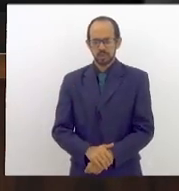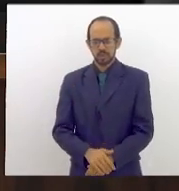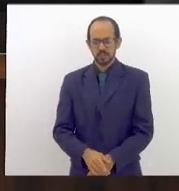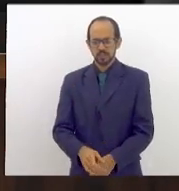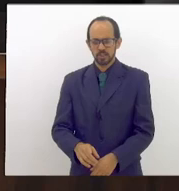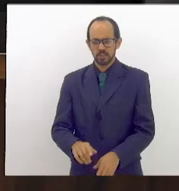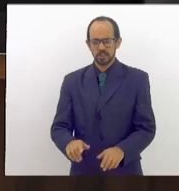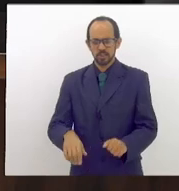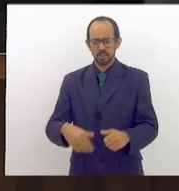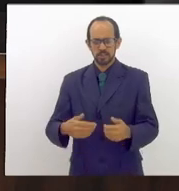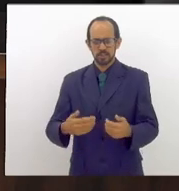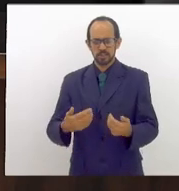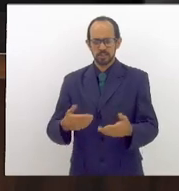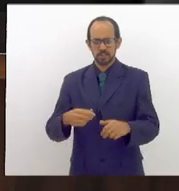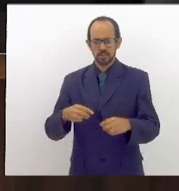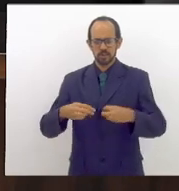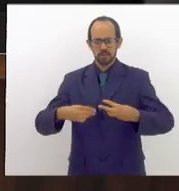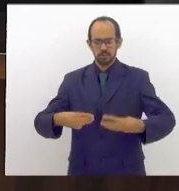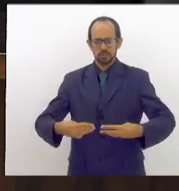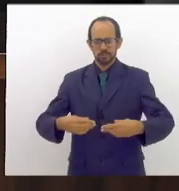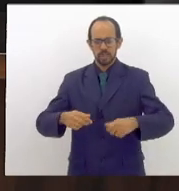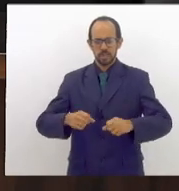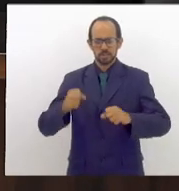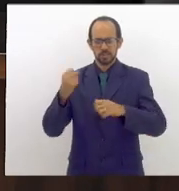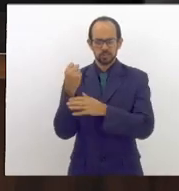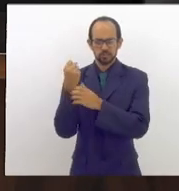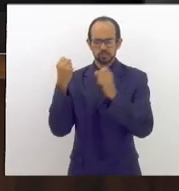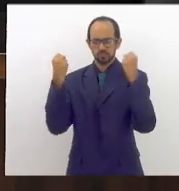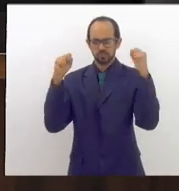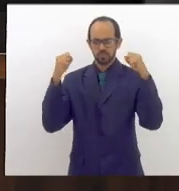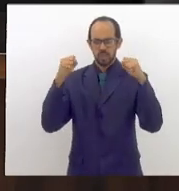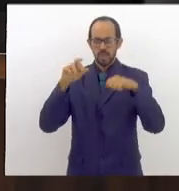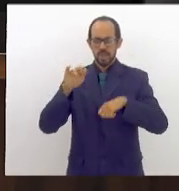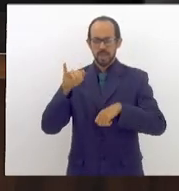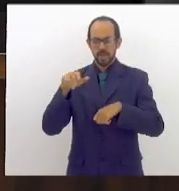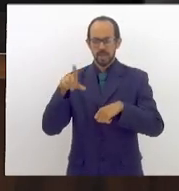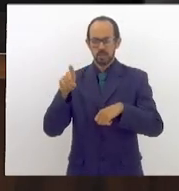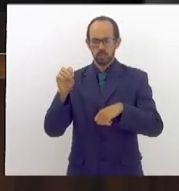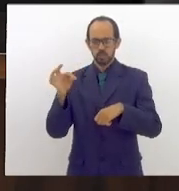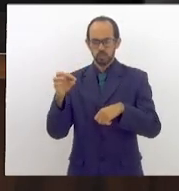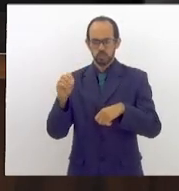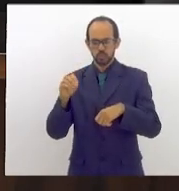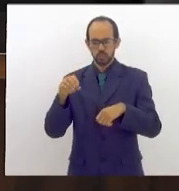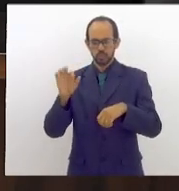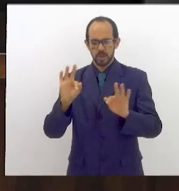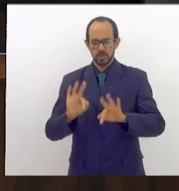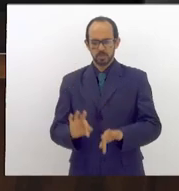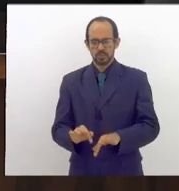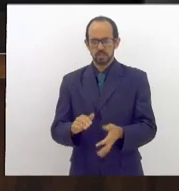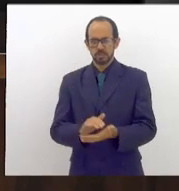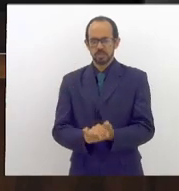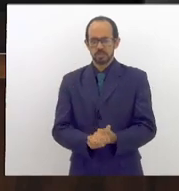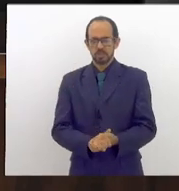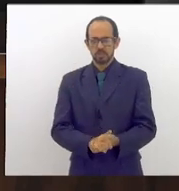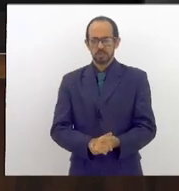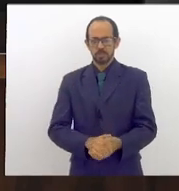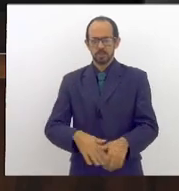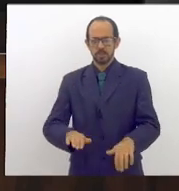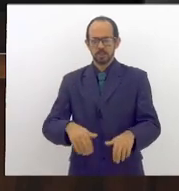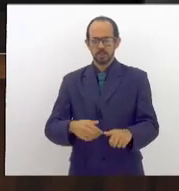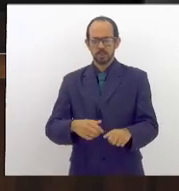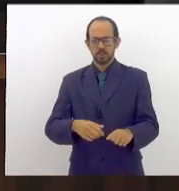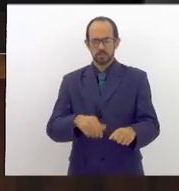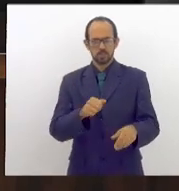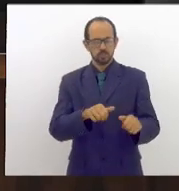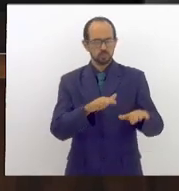Ministério casa de reabilitação Recanto Feliz em discussão em votação seus que